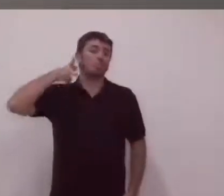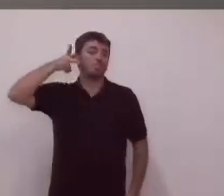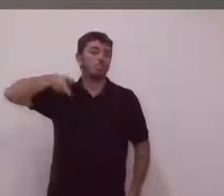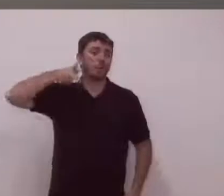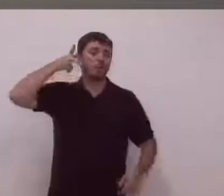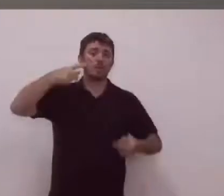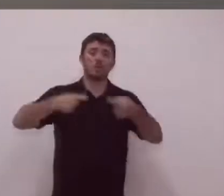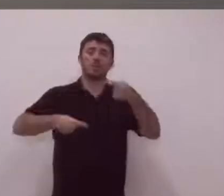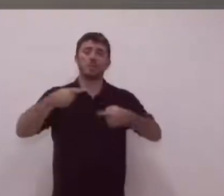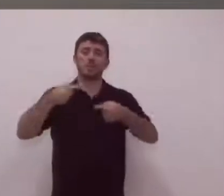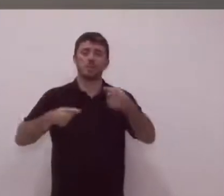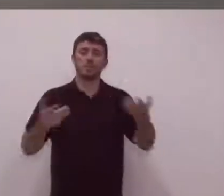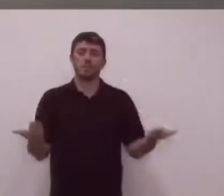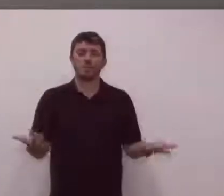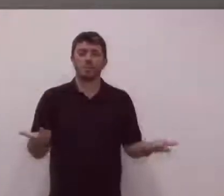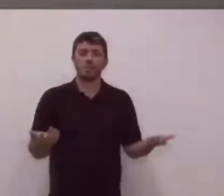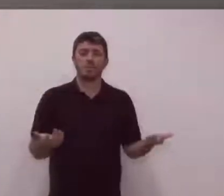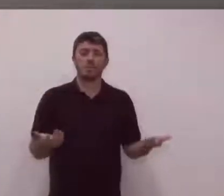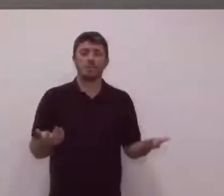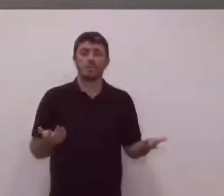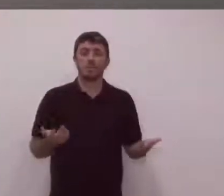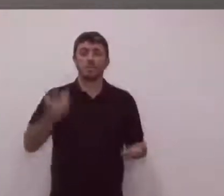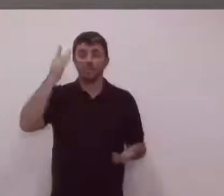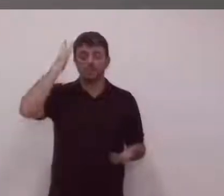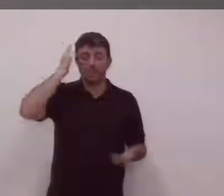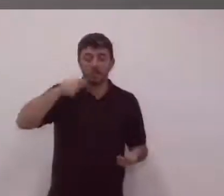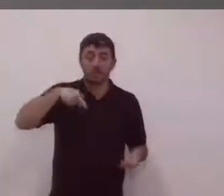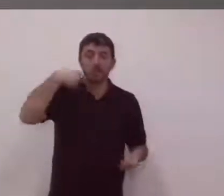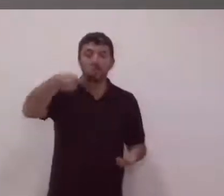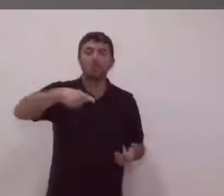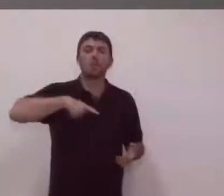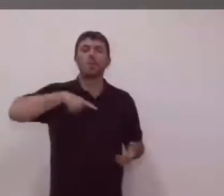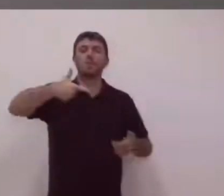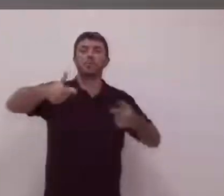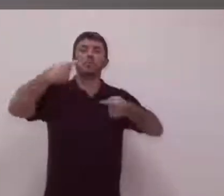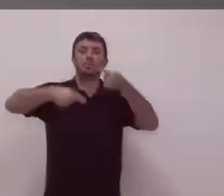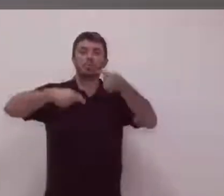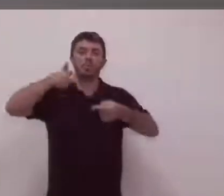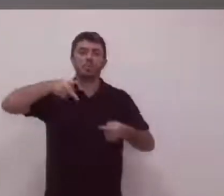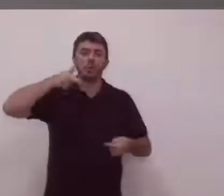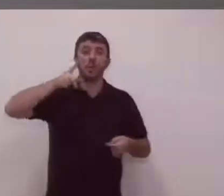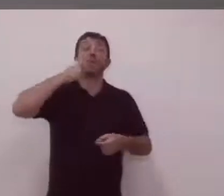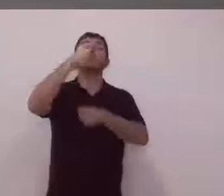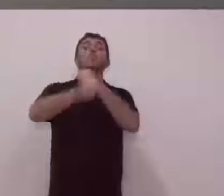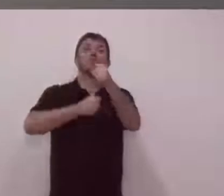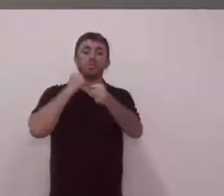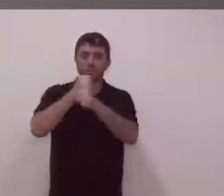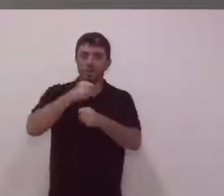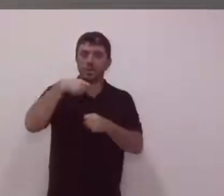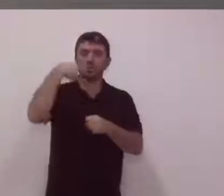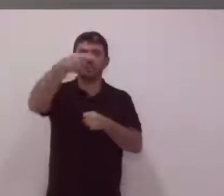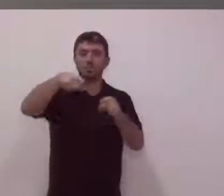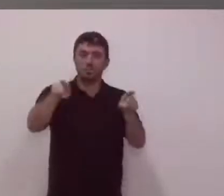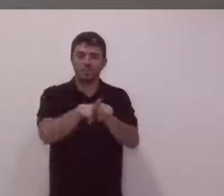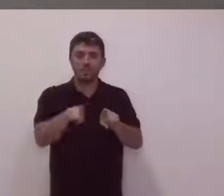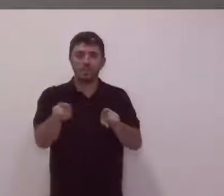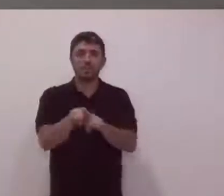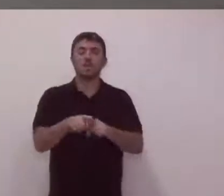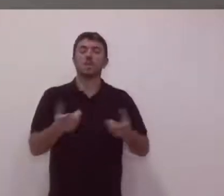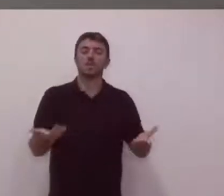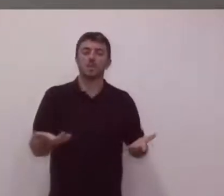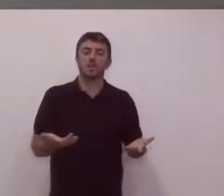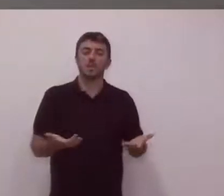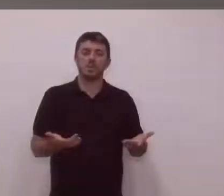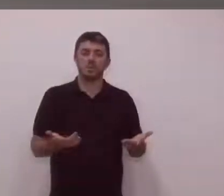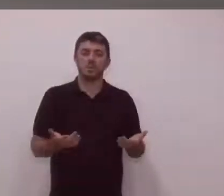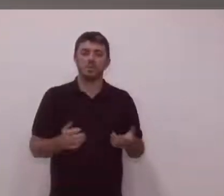amanhã entrará outra na próxima semana entrará outra próximo ano que é ano eleitoral entrará outras coisas em relação a